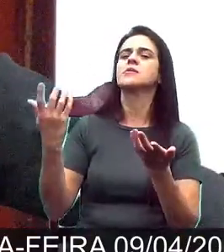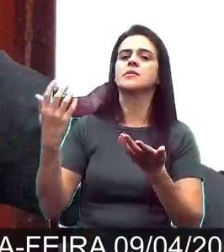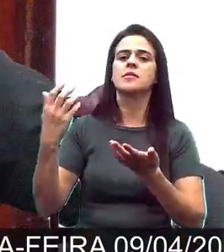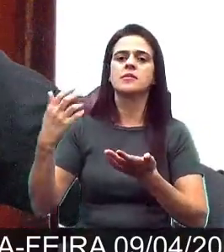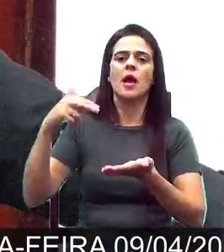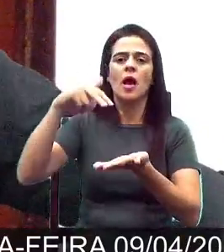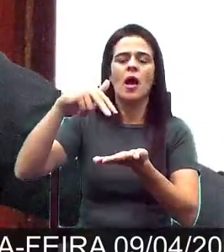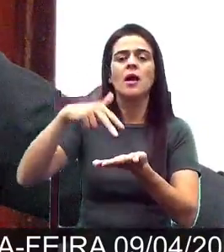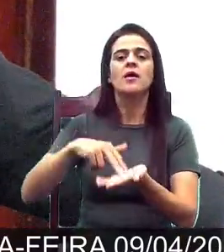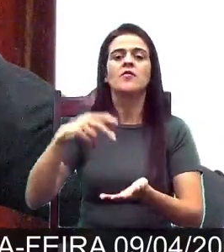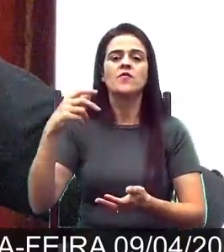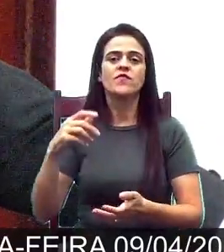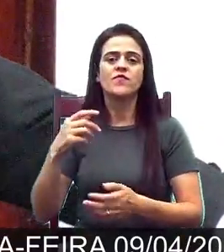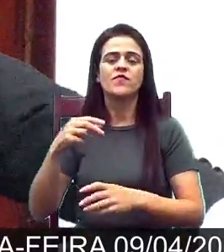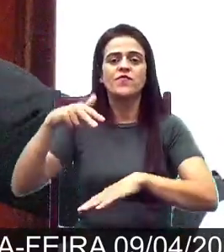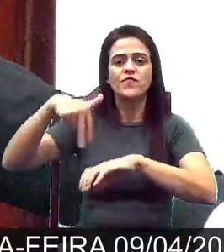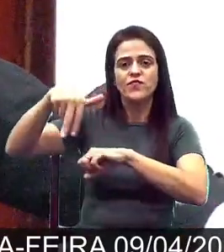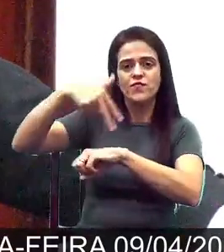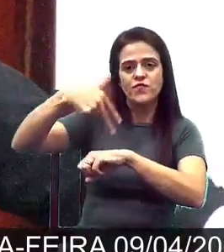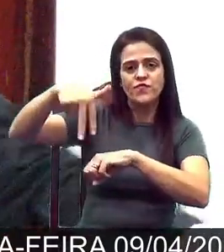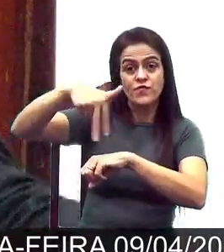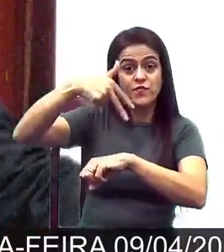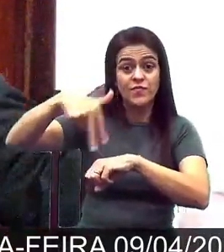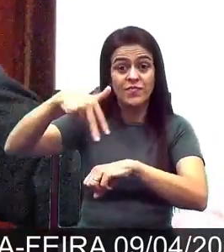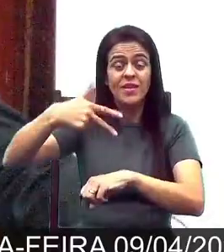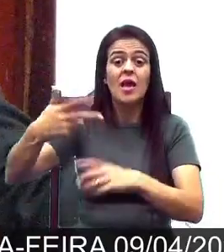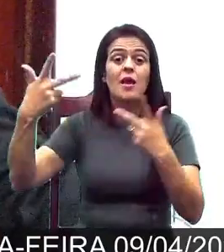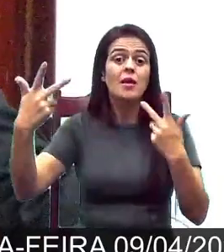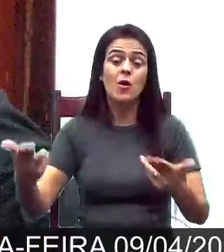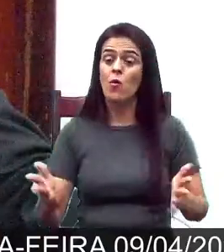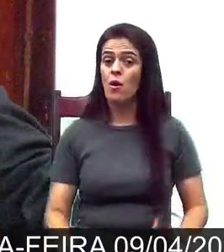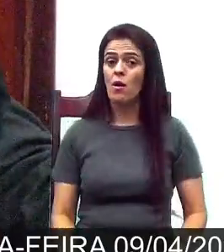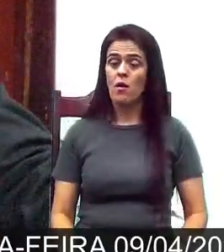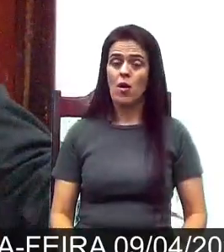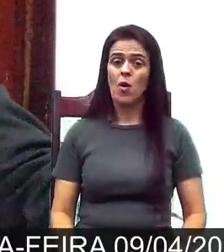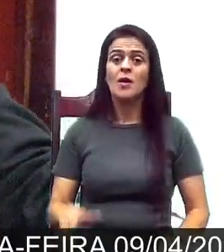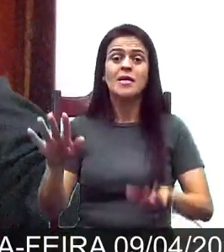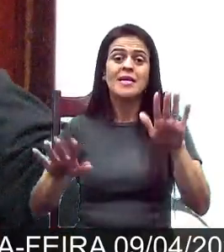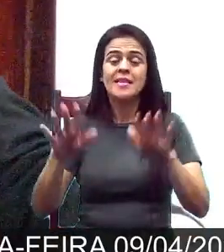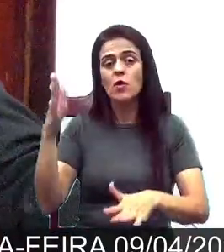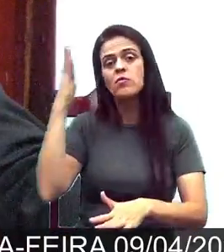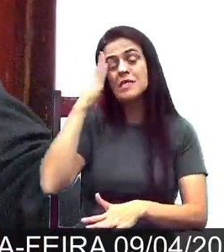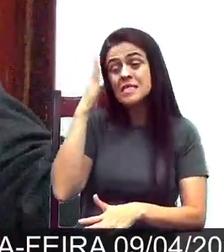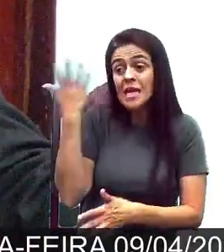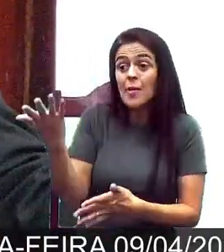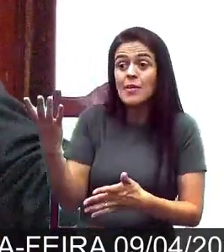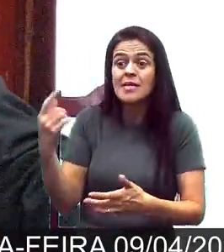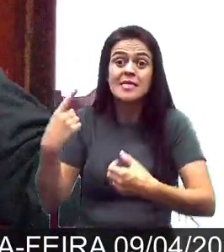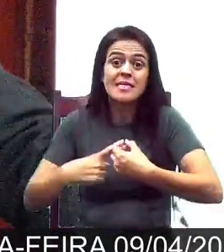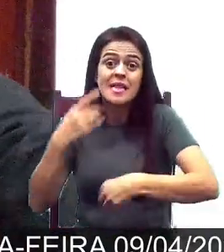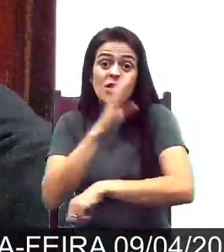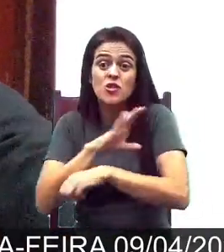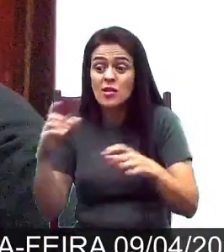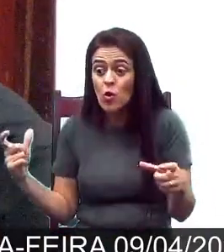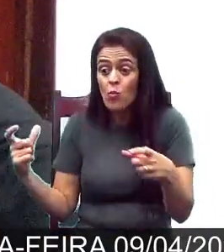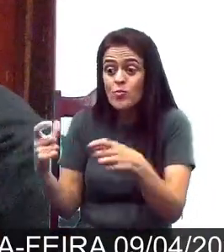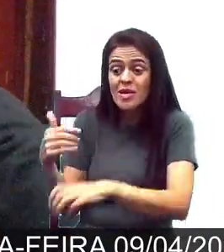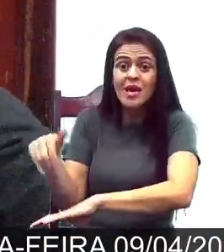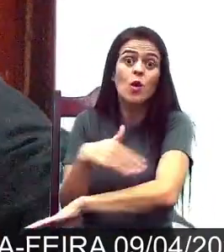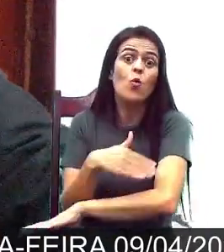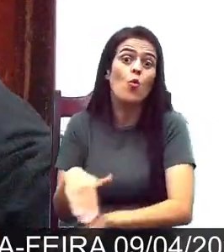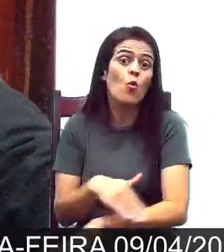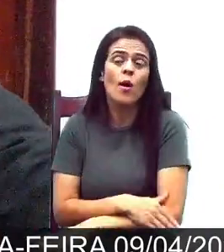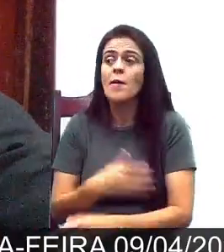jeito. São eventos pontuais. A infraestrutura da cidade não comporta. Se não tiver o bom